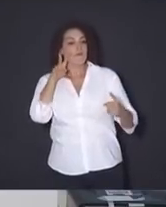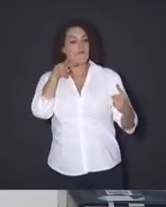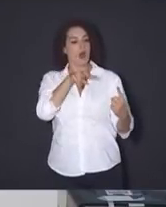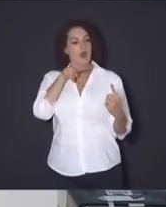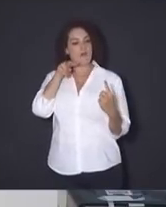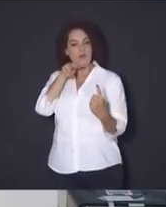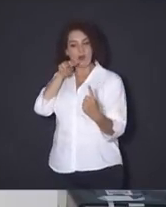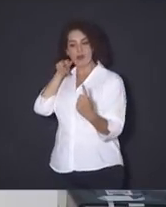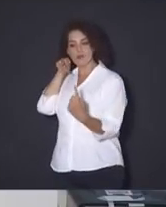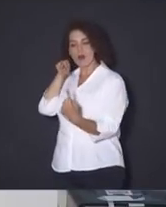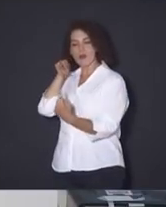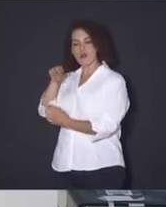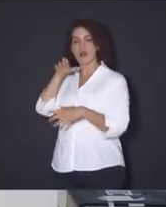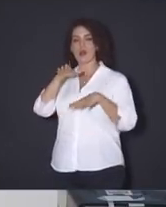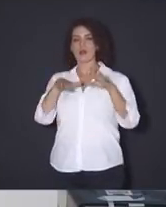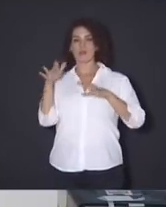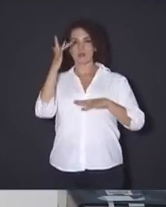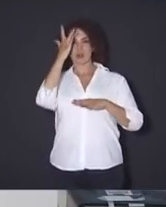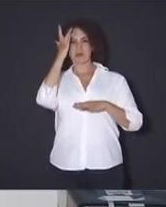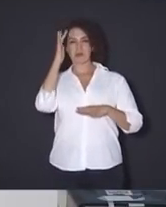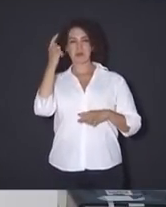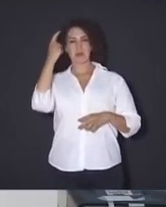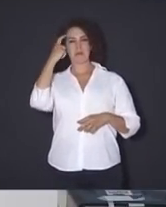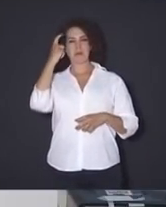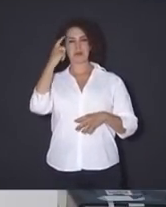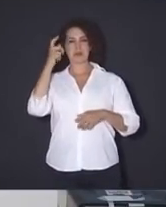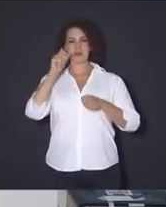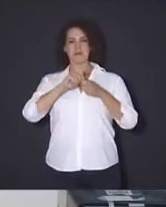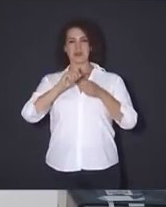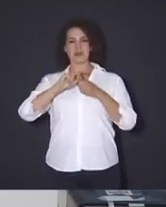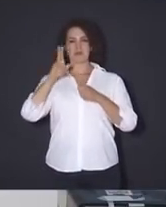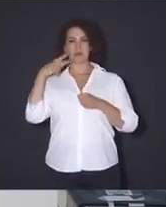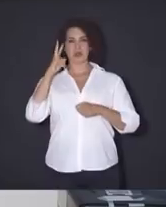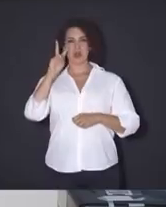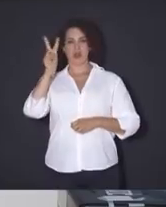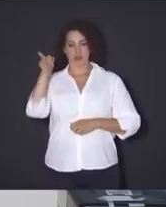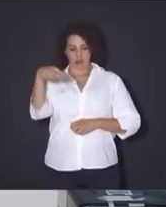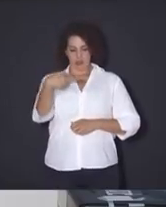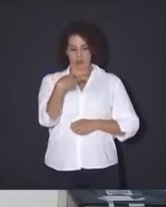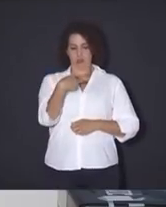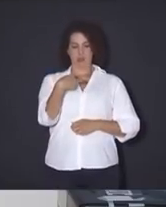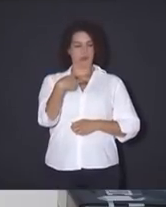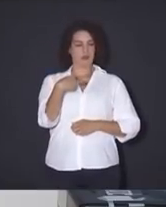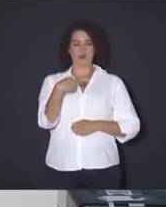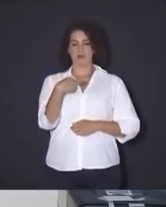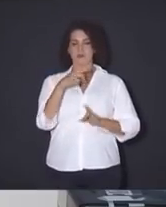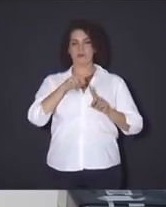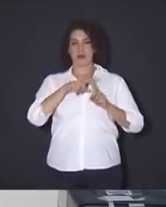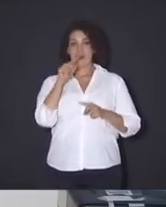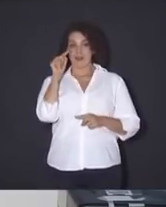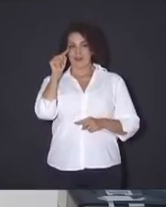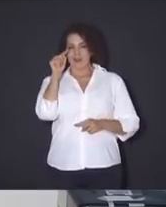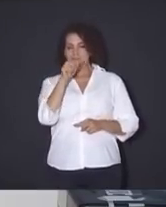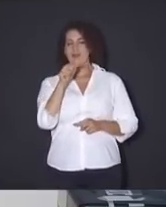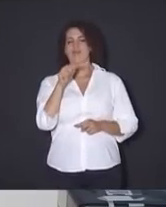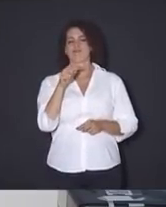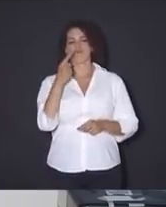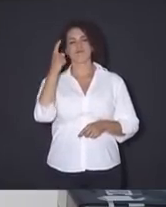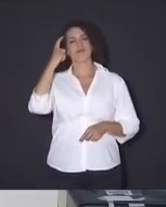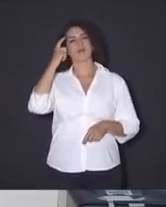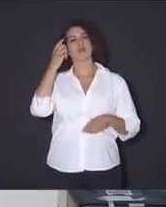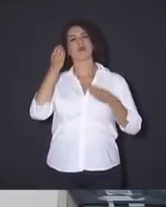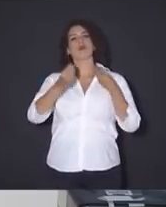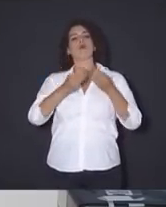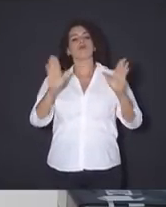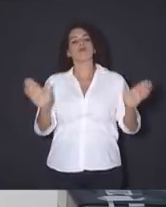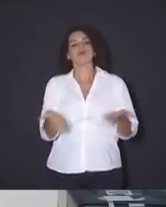pessoas pensam em fazer política olhando para o seu próprio umbigo mas é ali que você pensa como você pode gerar o bem